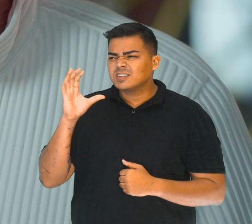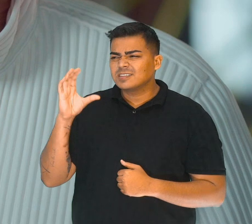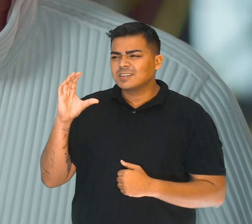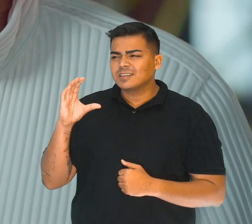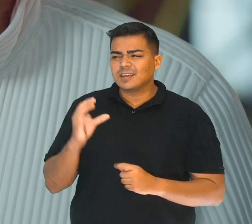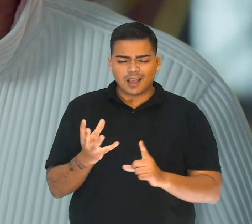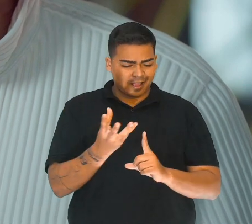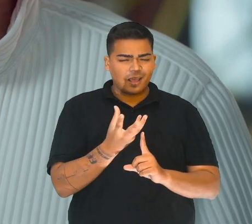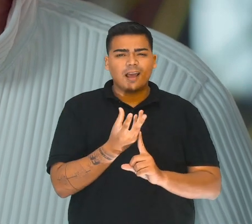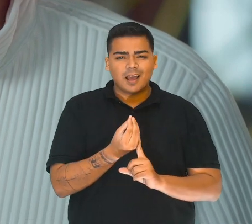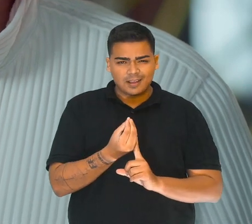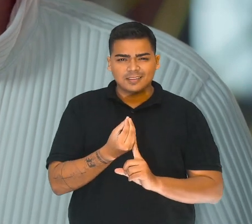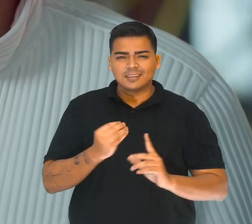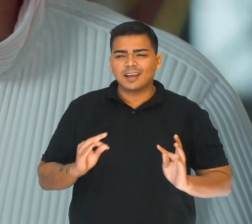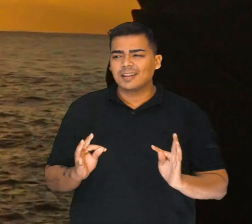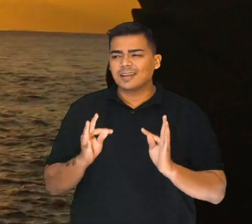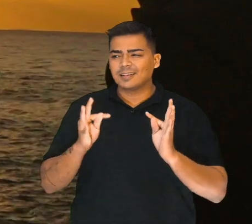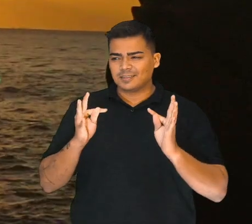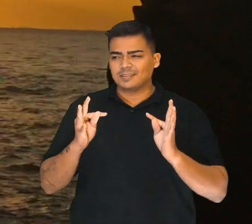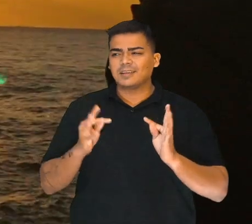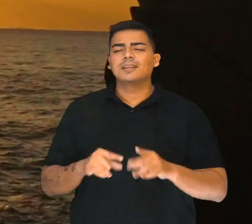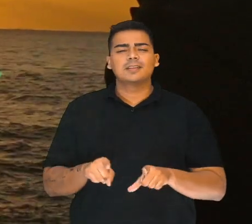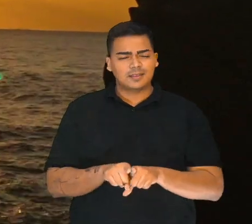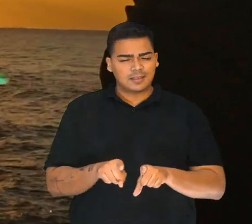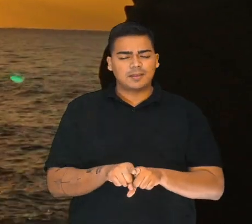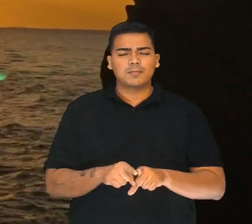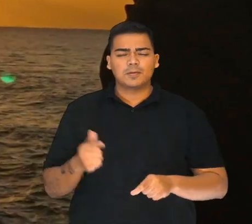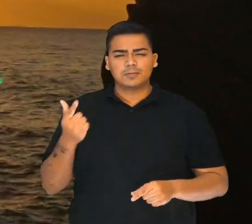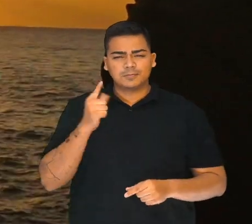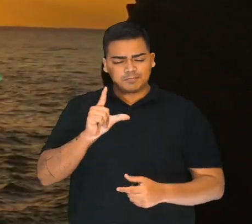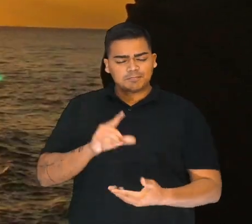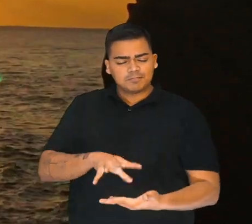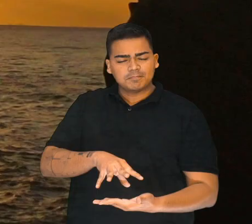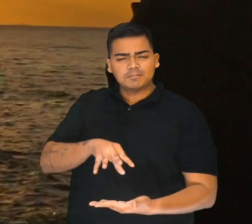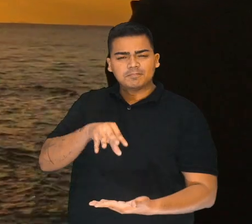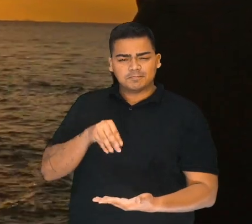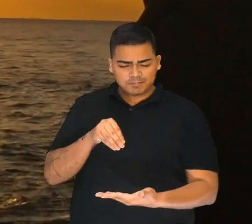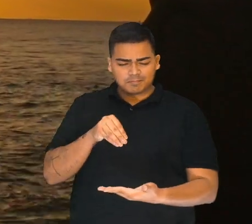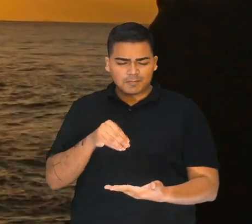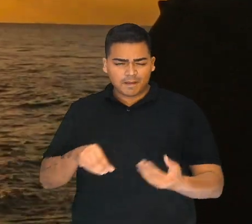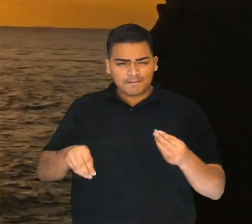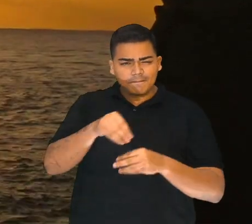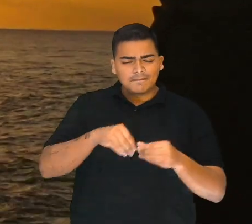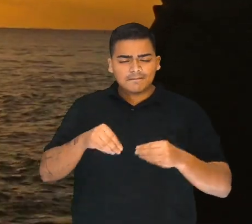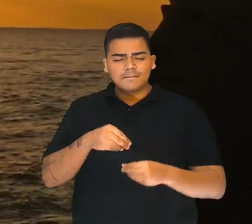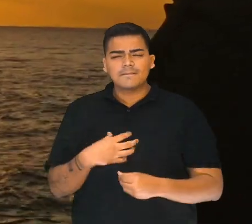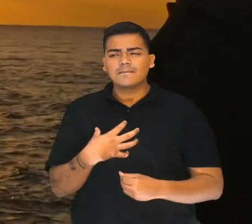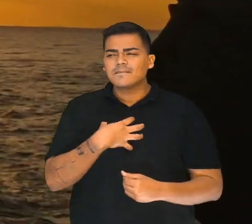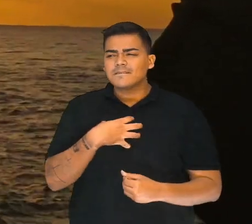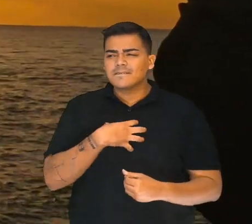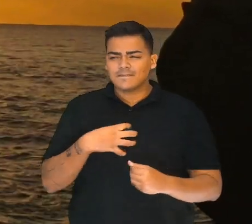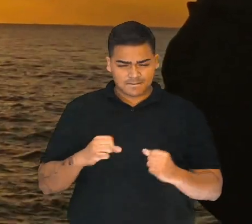Além da ciência, da arte, da tecnologia, eu somaria alguma dose de espiritualidade, alguma dose de